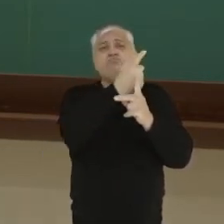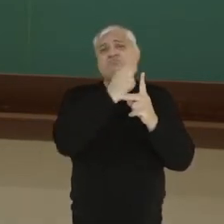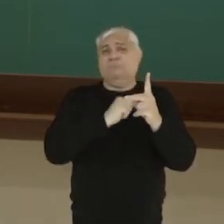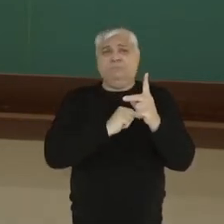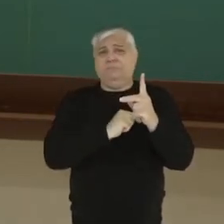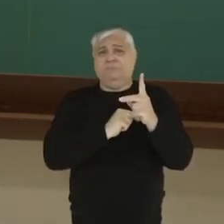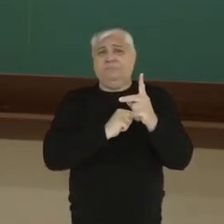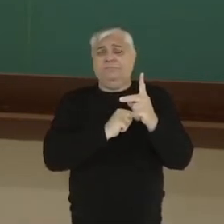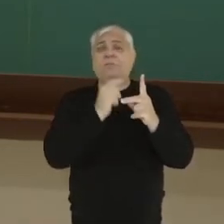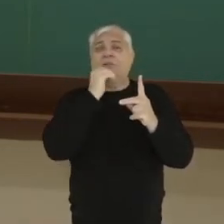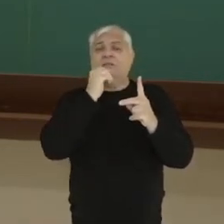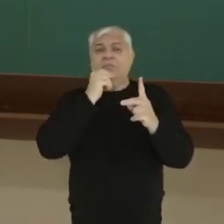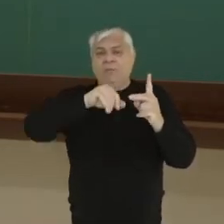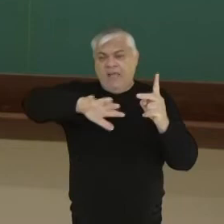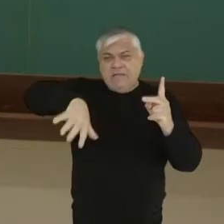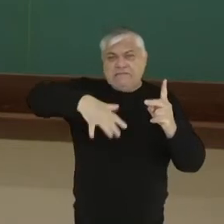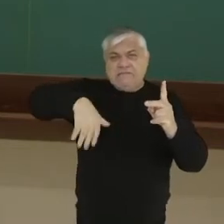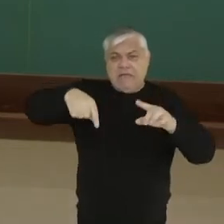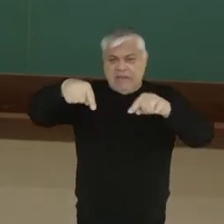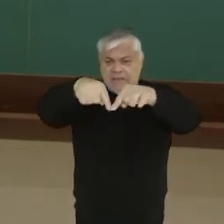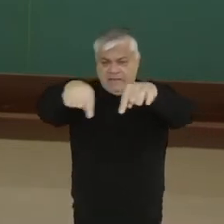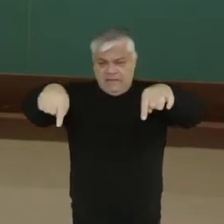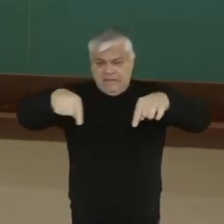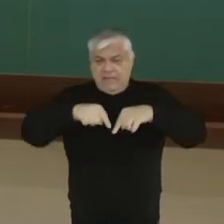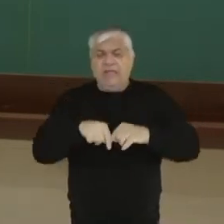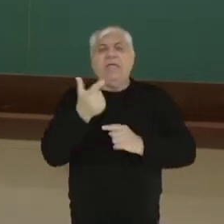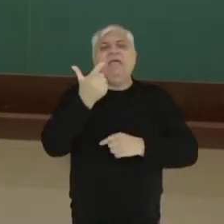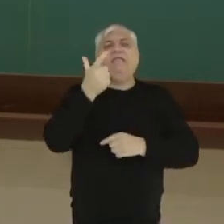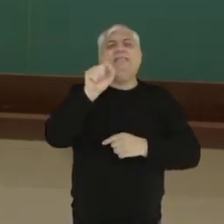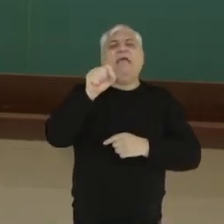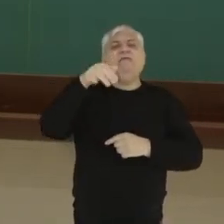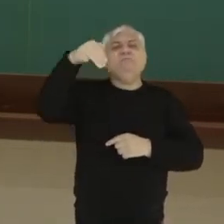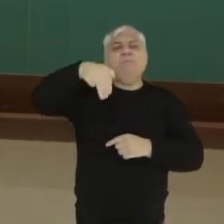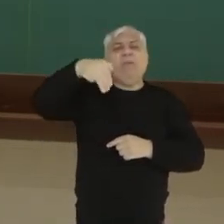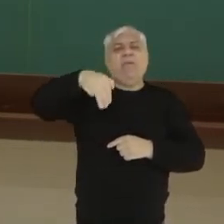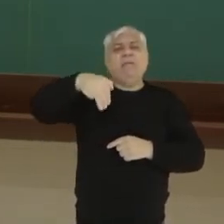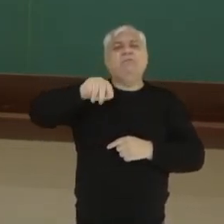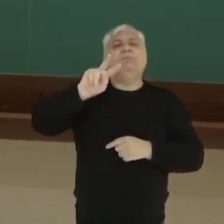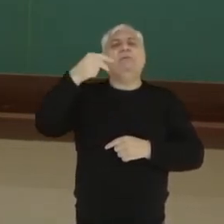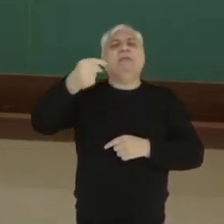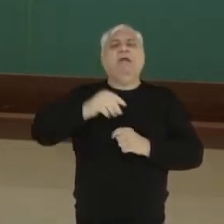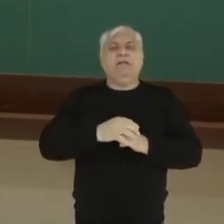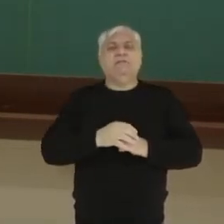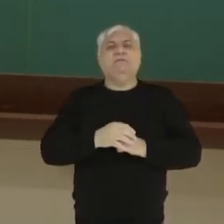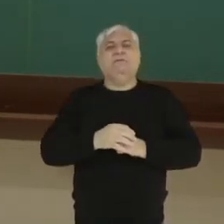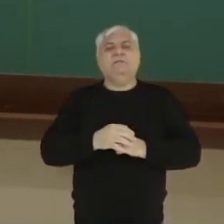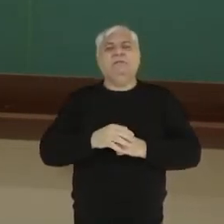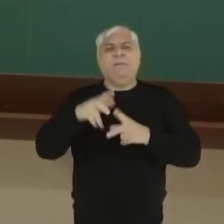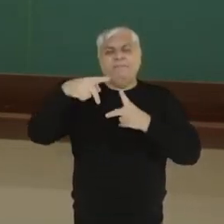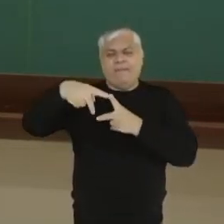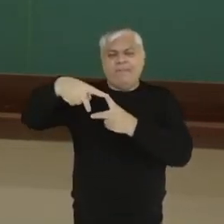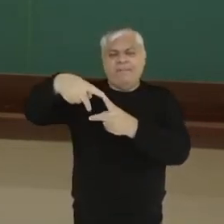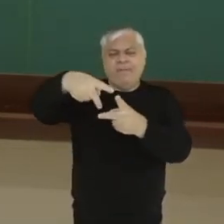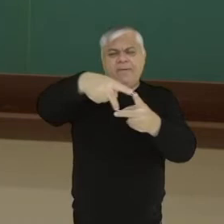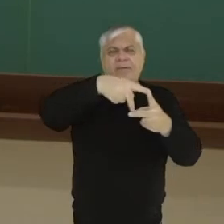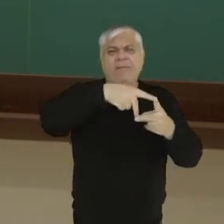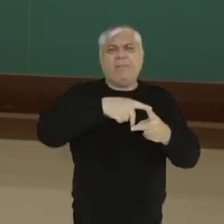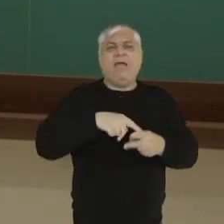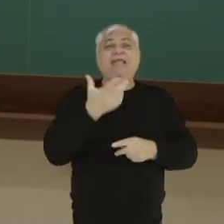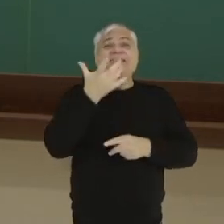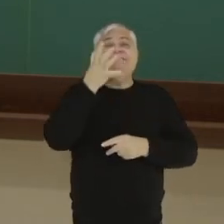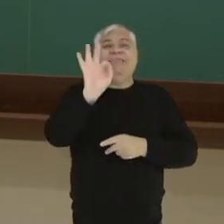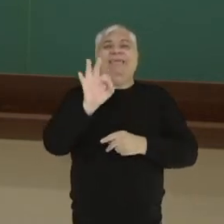uma sala, um ambiente, tem 10 metros quadrados de área, quer dizer que cabem 10 quadradinhos de 1 metro por 1